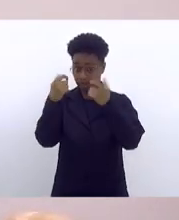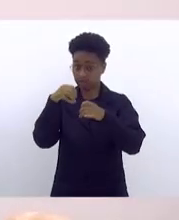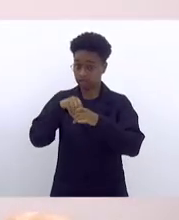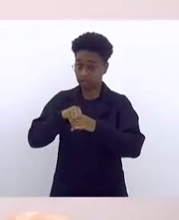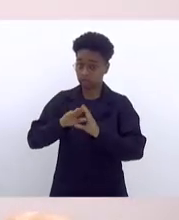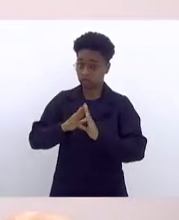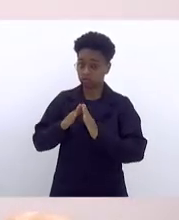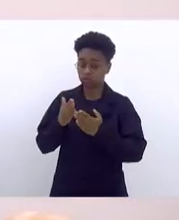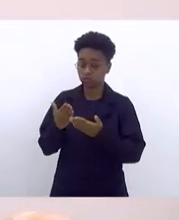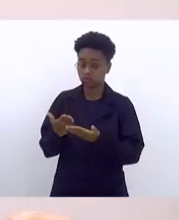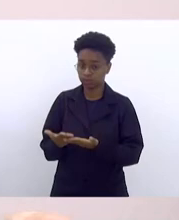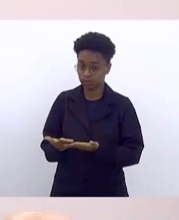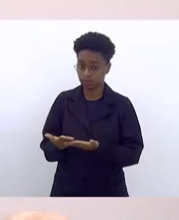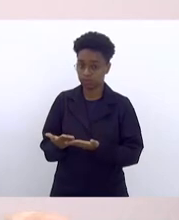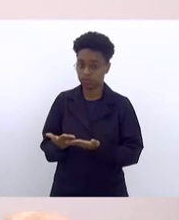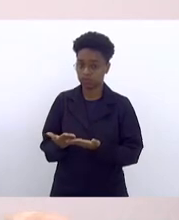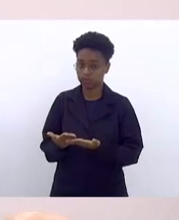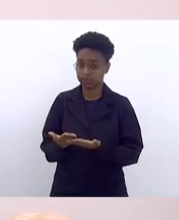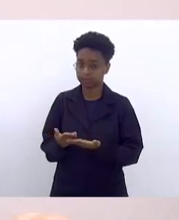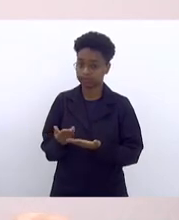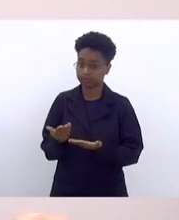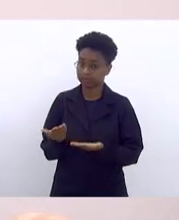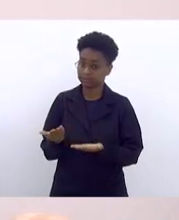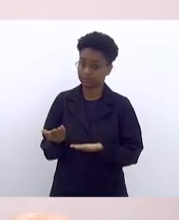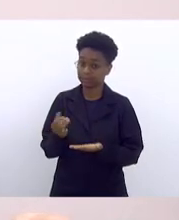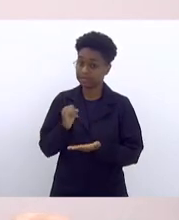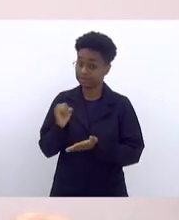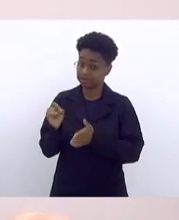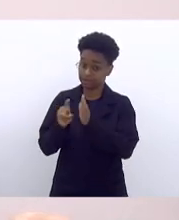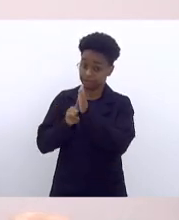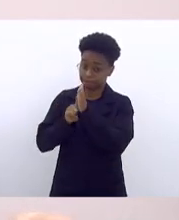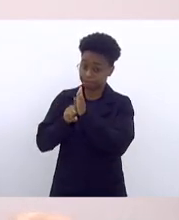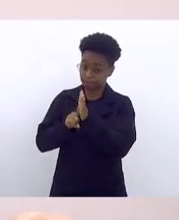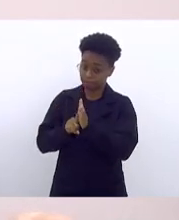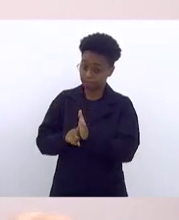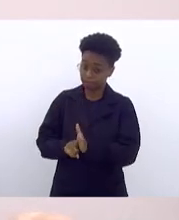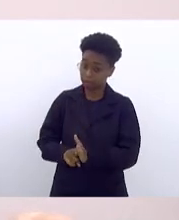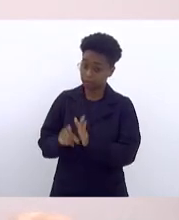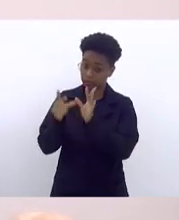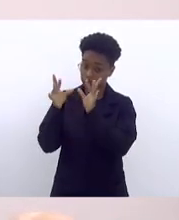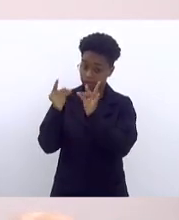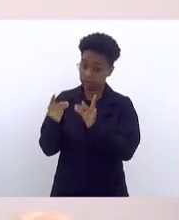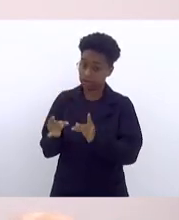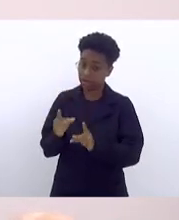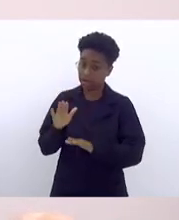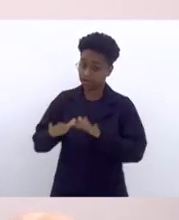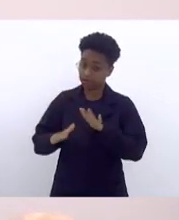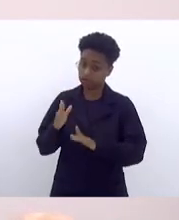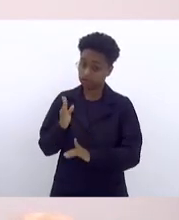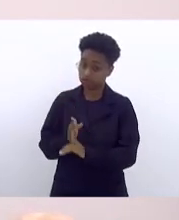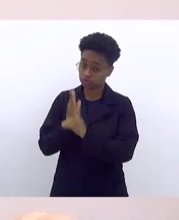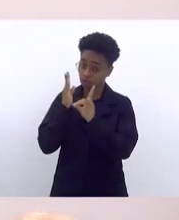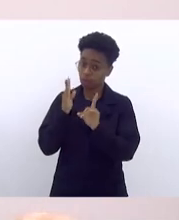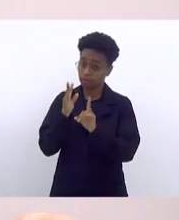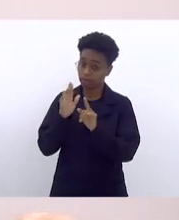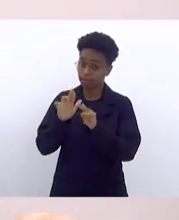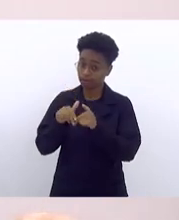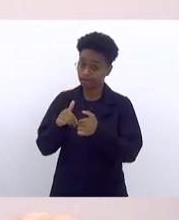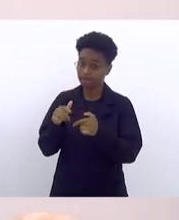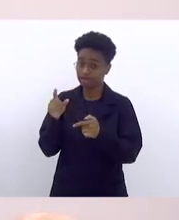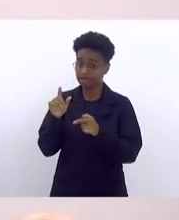quando é investigada muitas vezes se descobre que vem de uma família